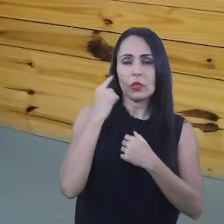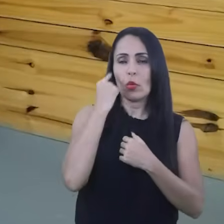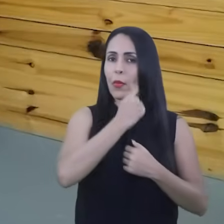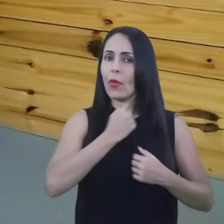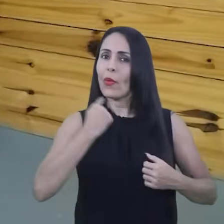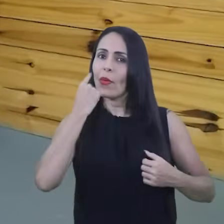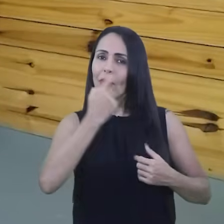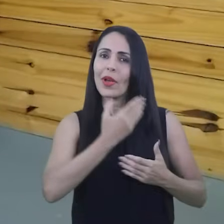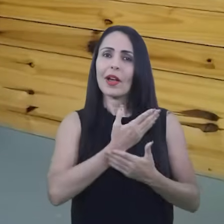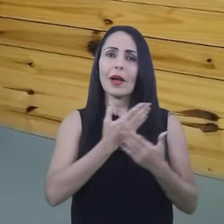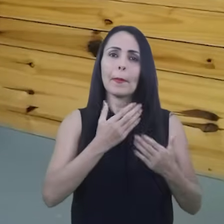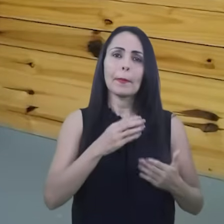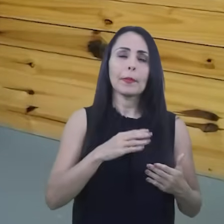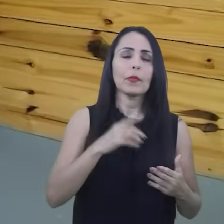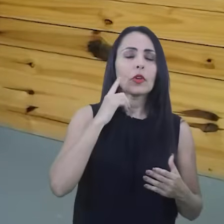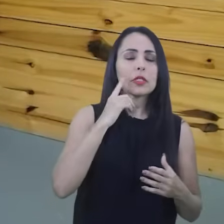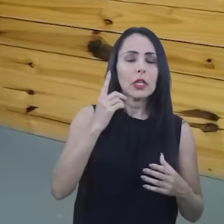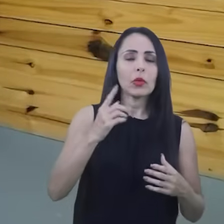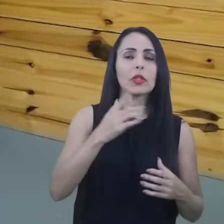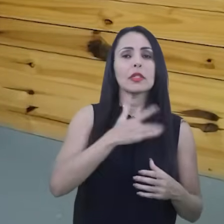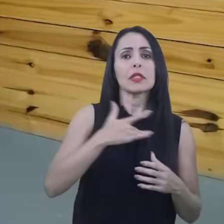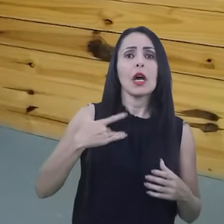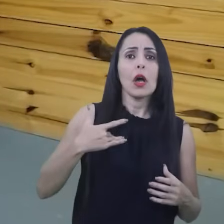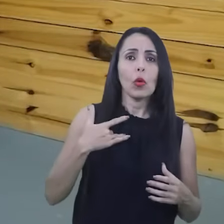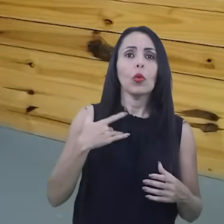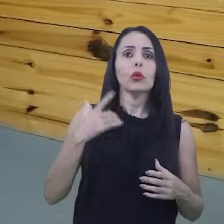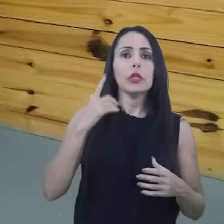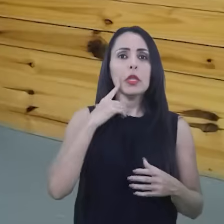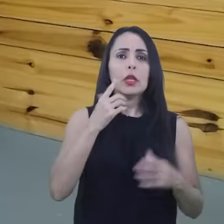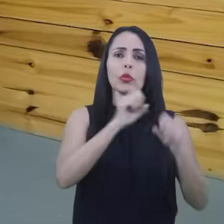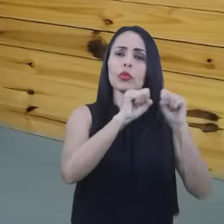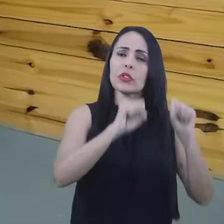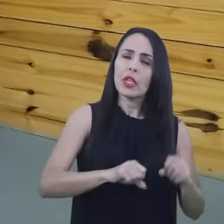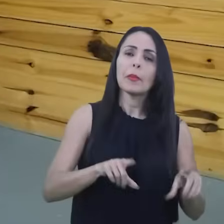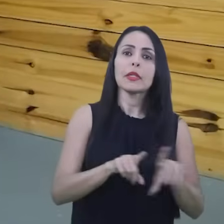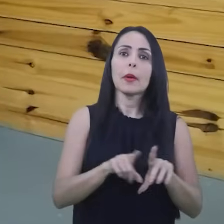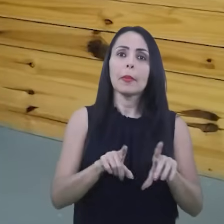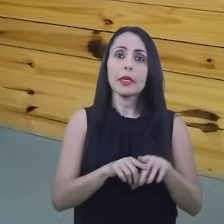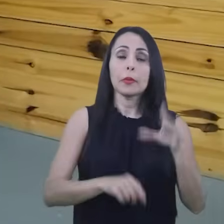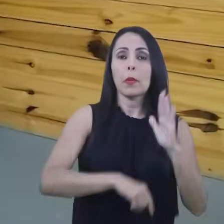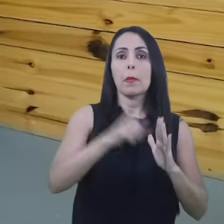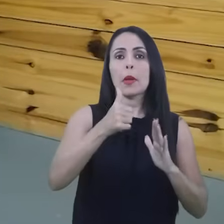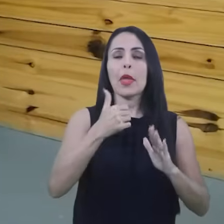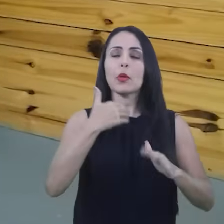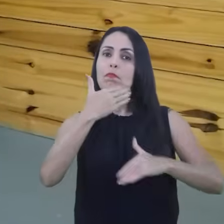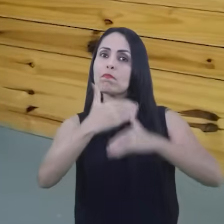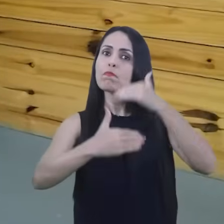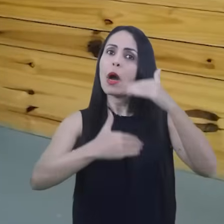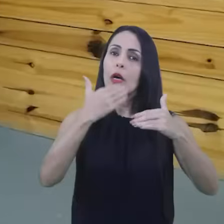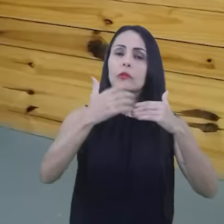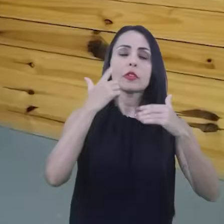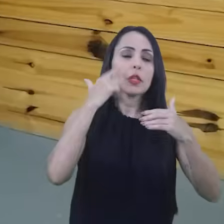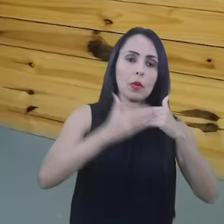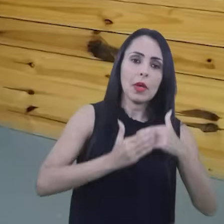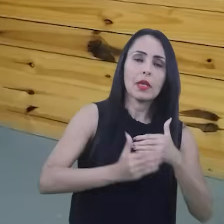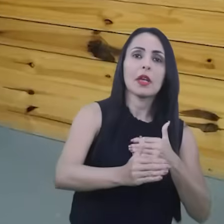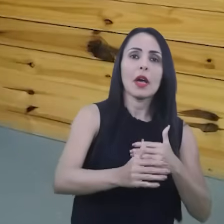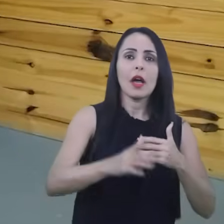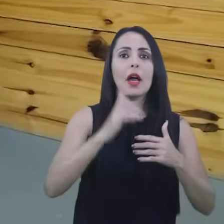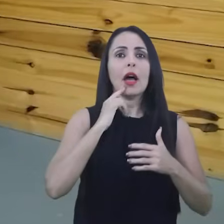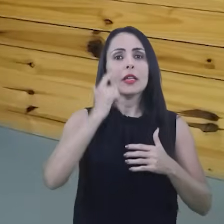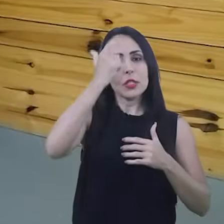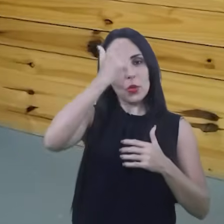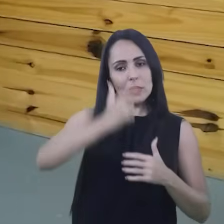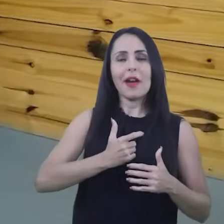você começa a cuidar da sua saúde sistêmica como um todo, né? Apenas o primeiro passo para você começar a se cuidar aí como um